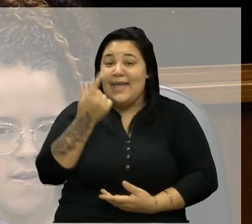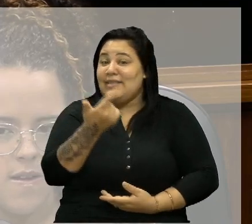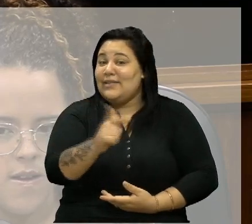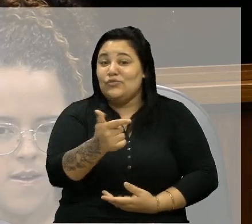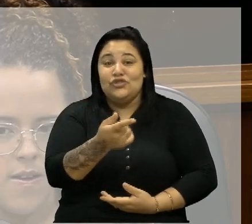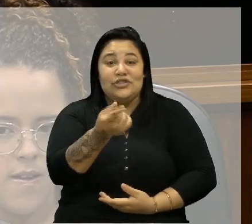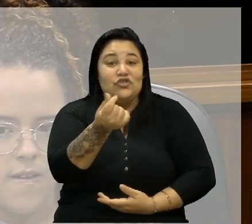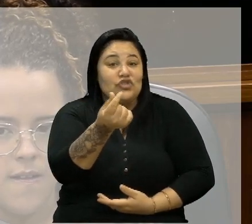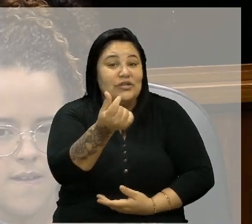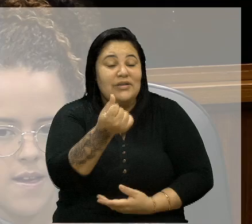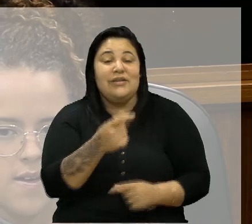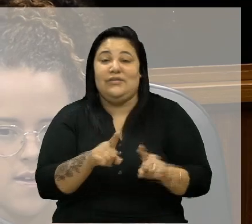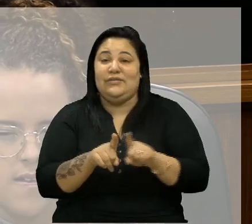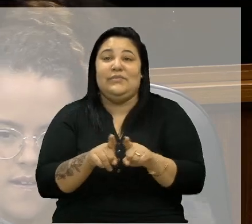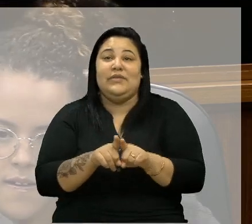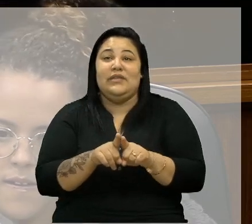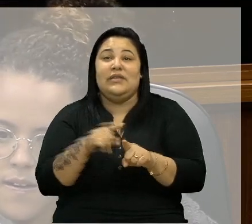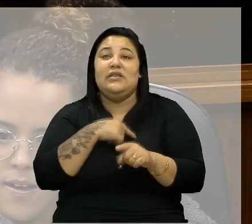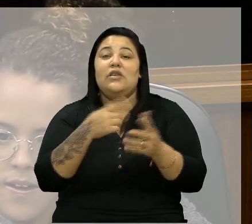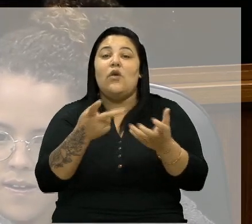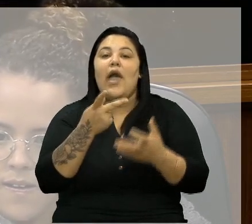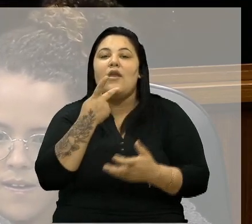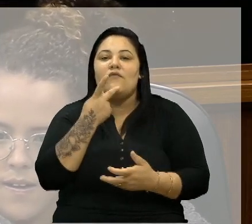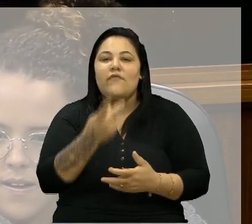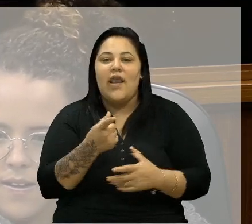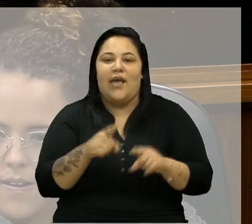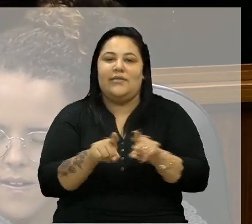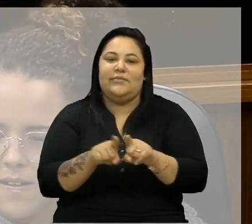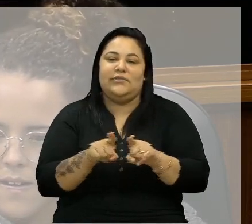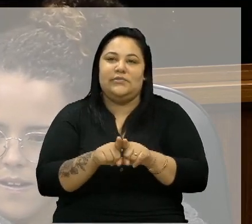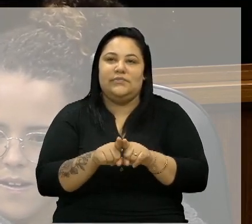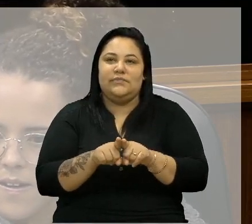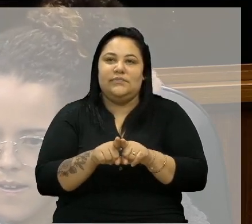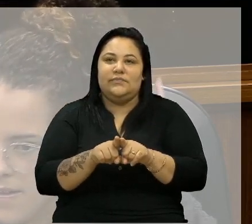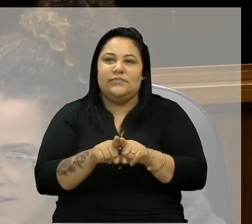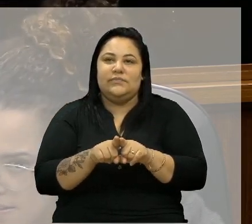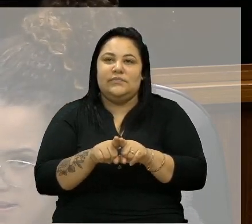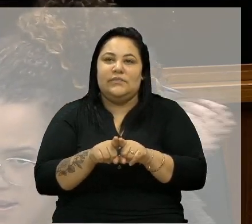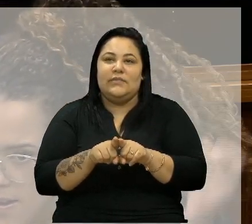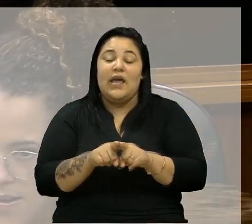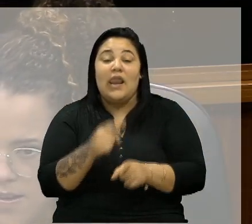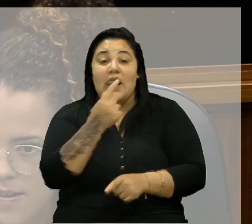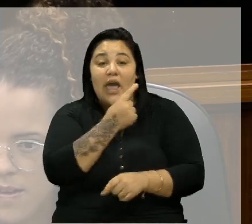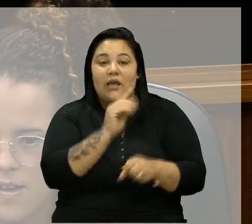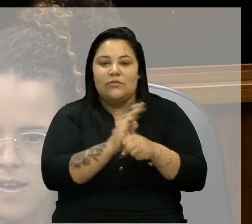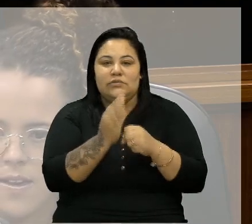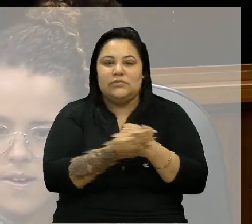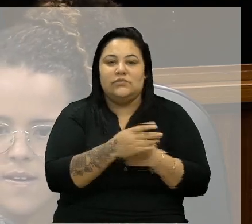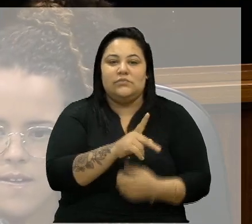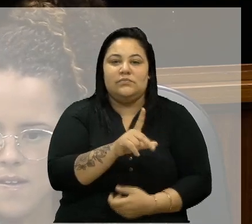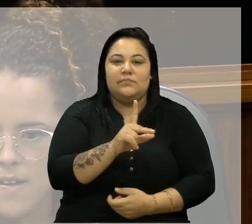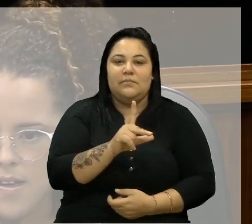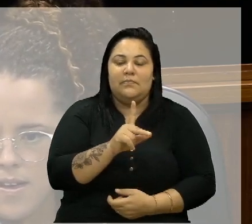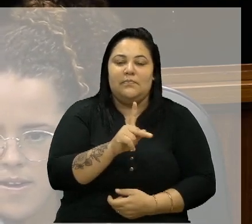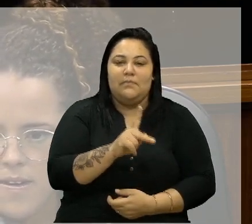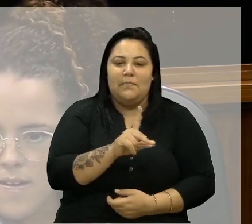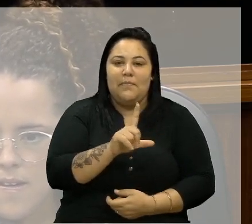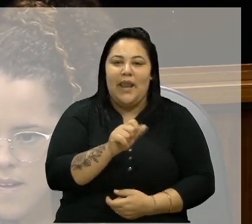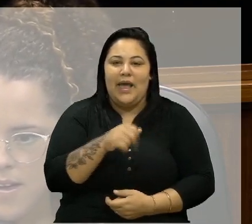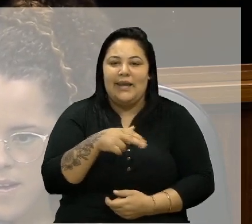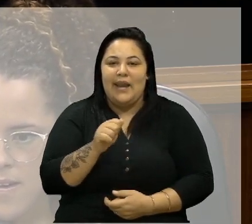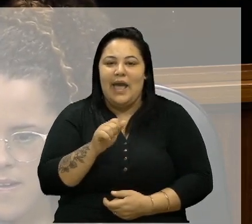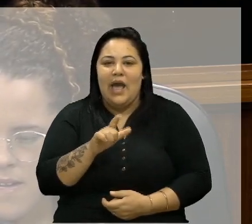recursos, e eu quero destacar isso, Acácio, né? Se lá no Planalto nós temos meninas